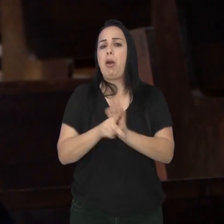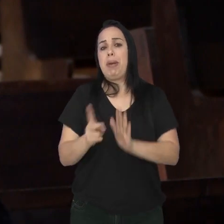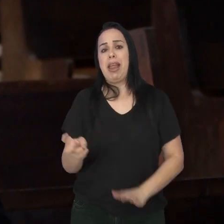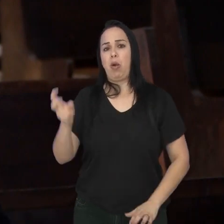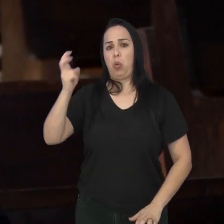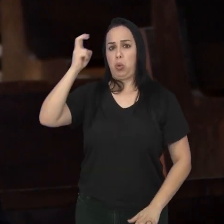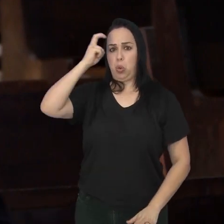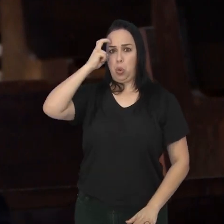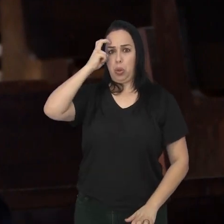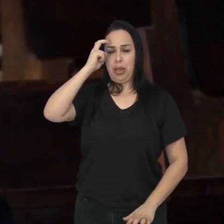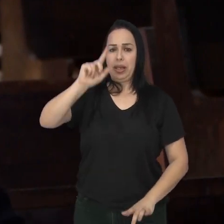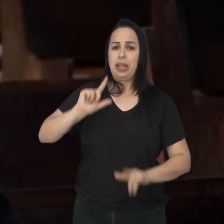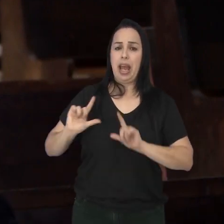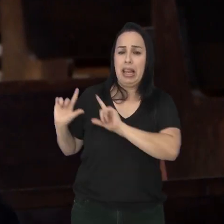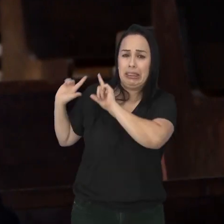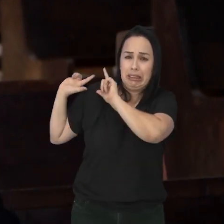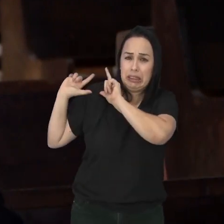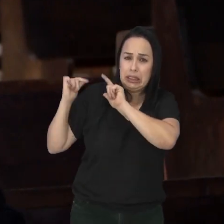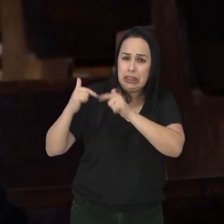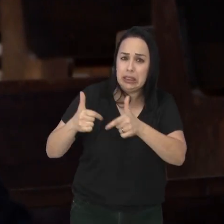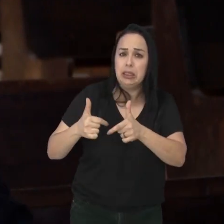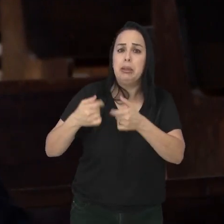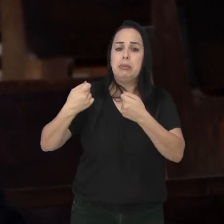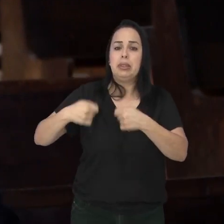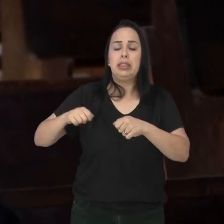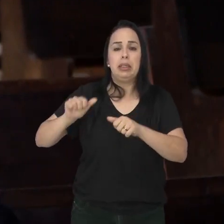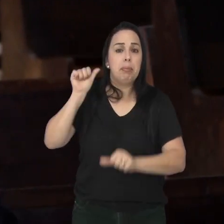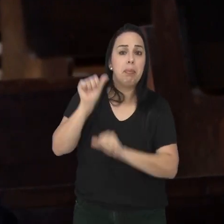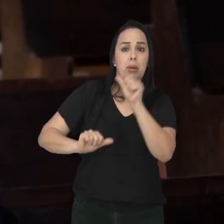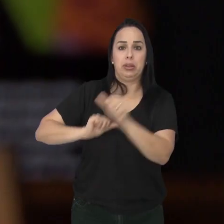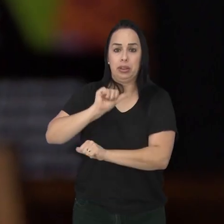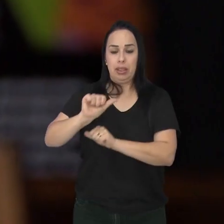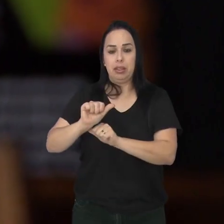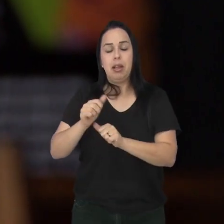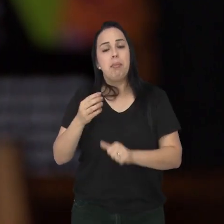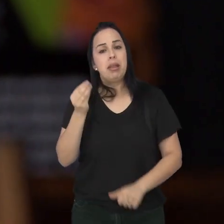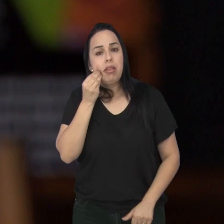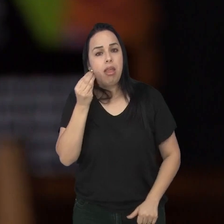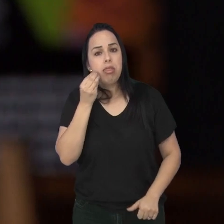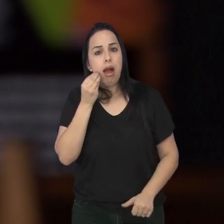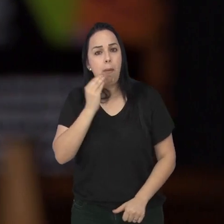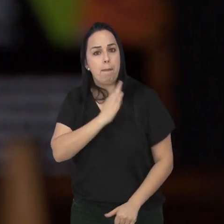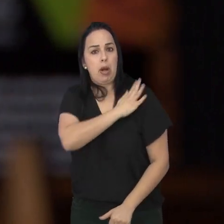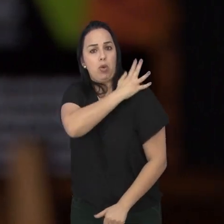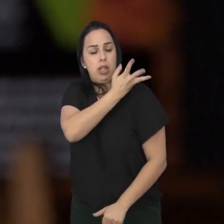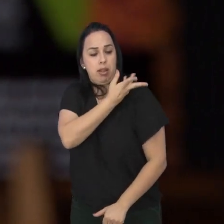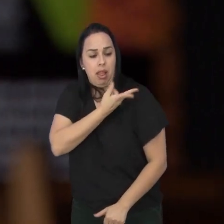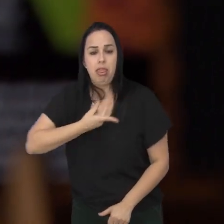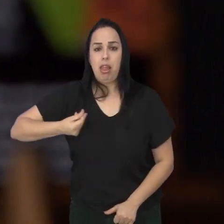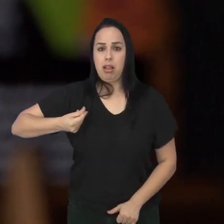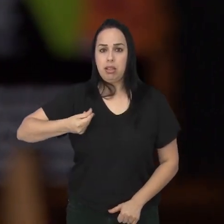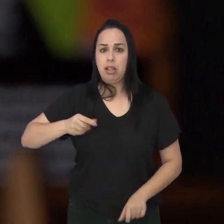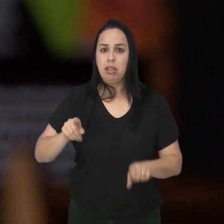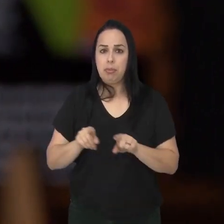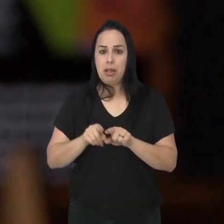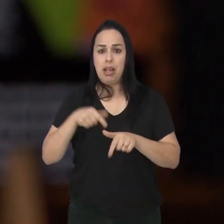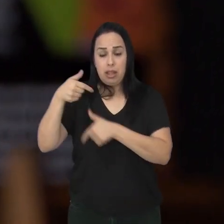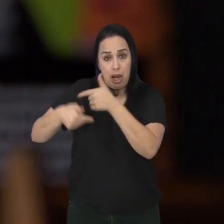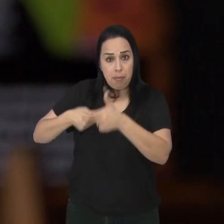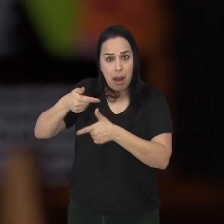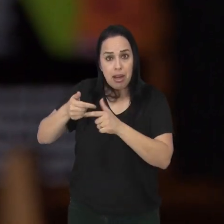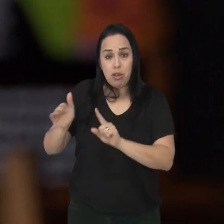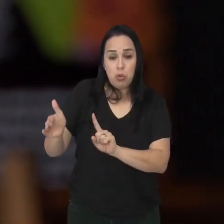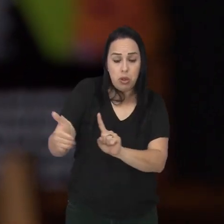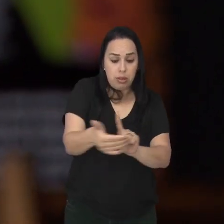cultural, um traço conservador ainda difícil de ser quebrado. Para tentar amenizar o preconceito, ele até